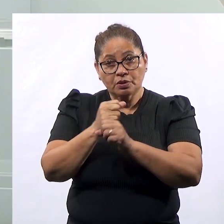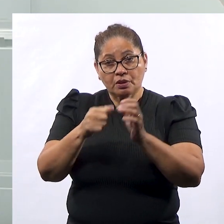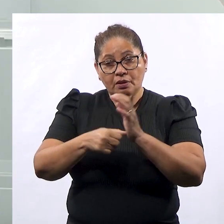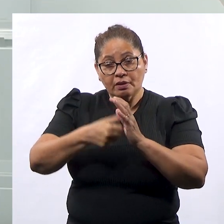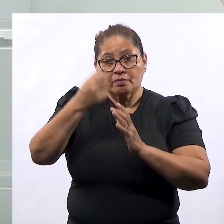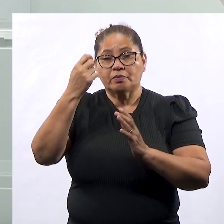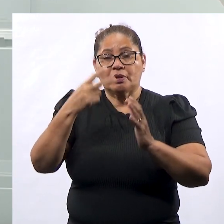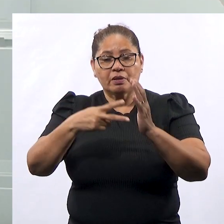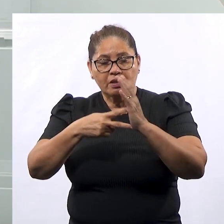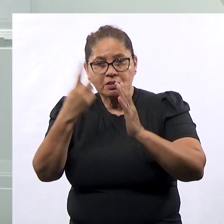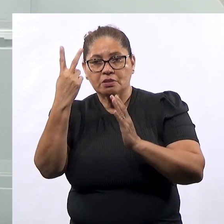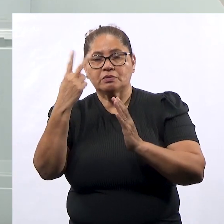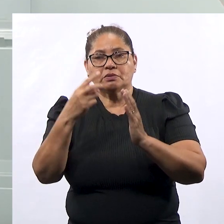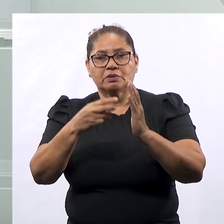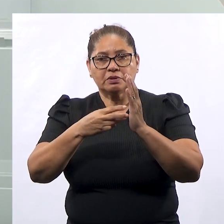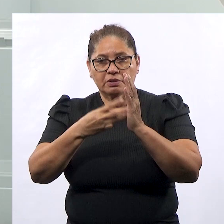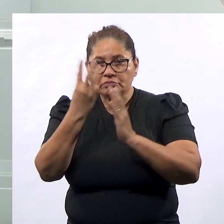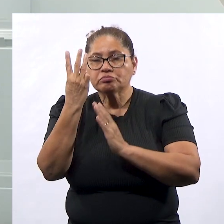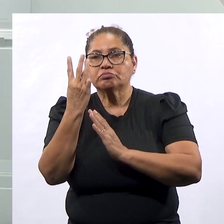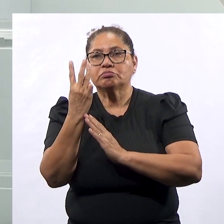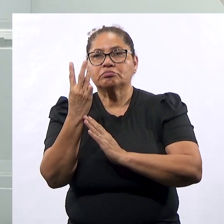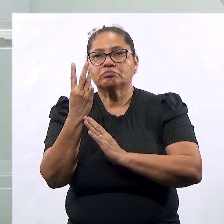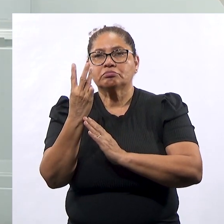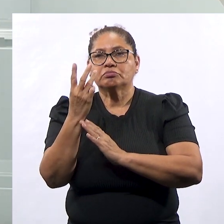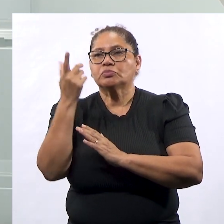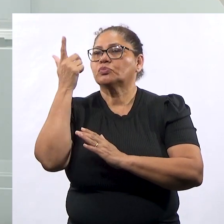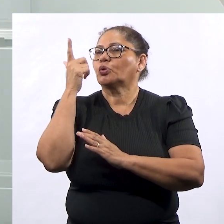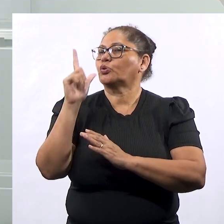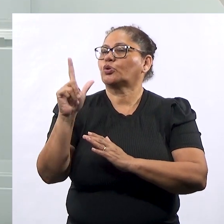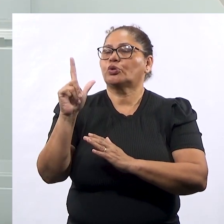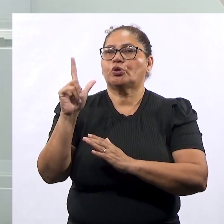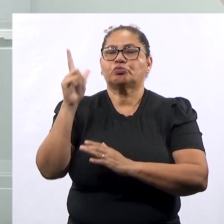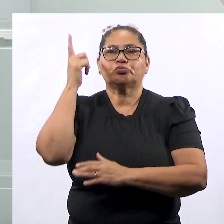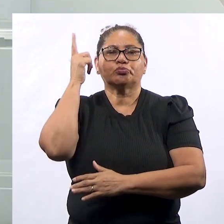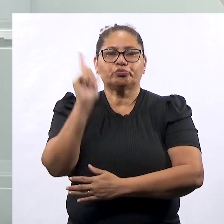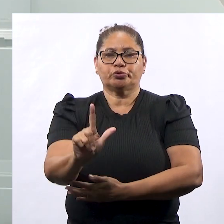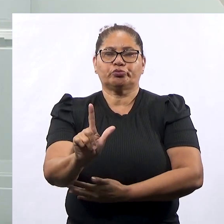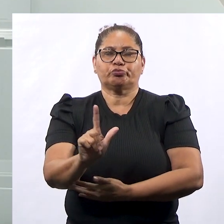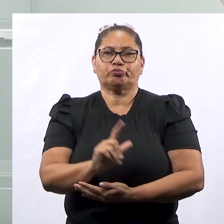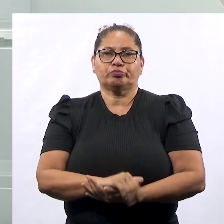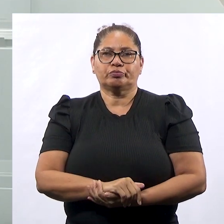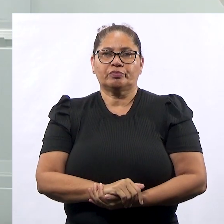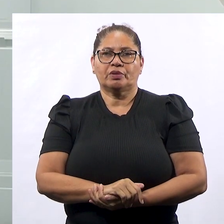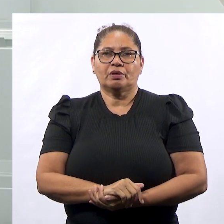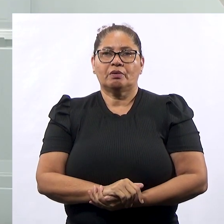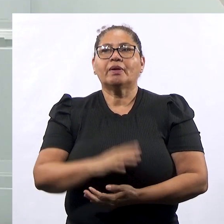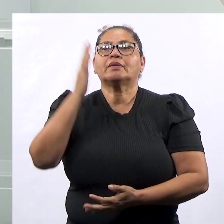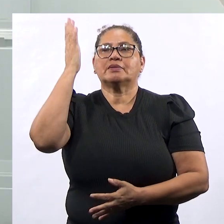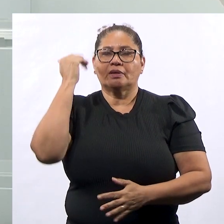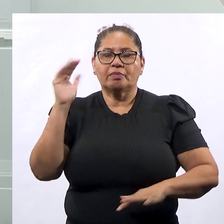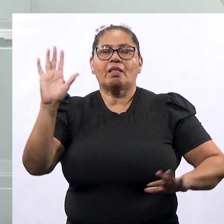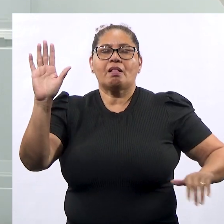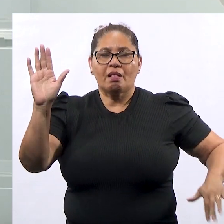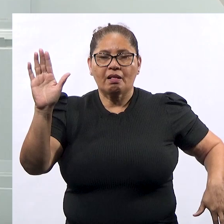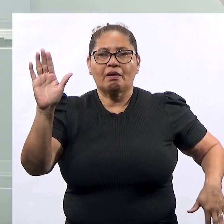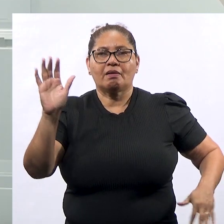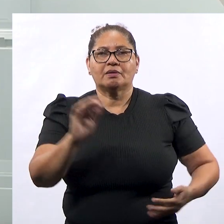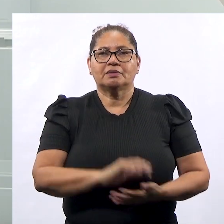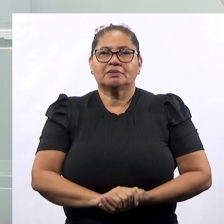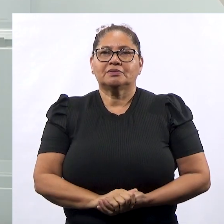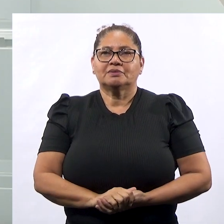somando a nota da primeira etapa, da segunda etapa e da terceira etapa, ele não passou. Mas ele sabia